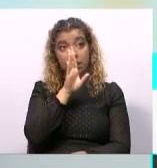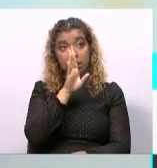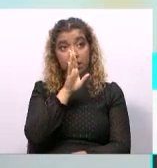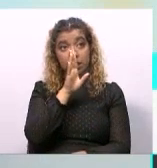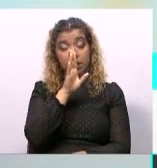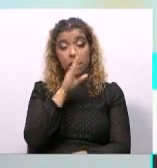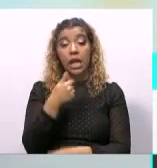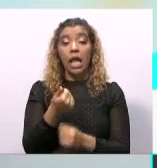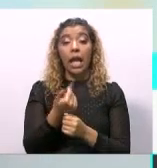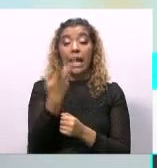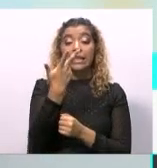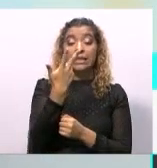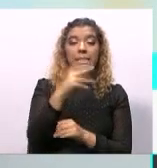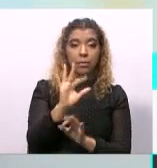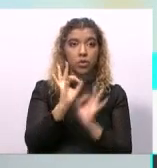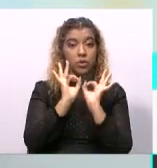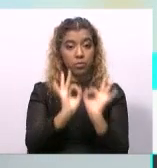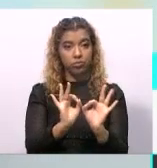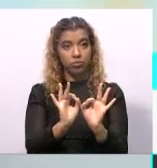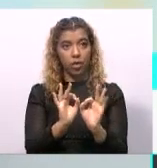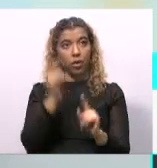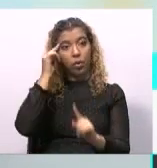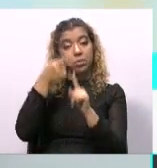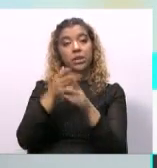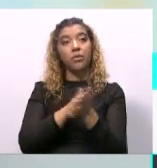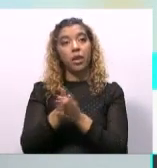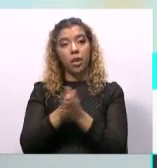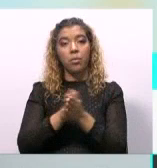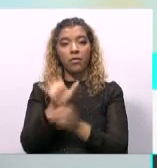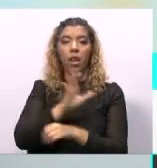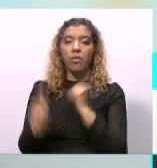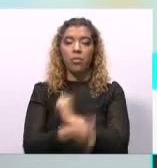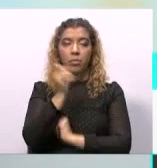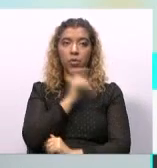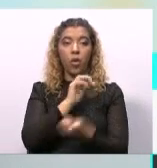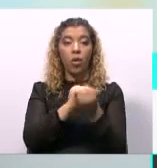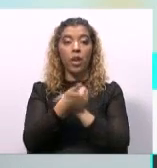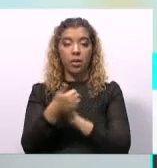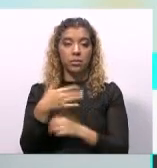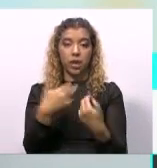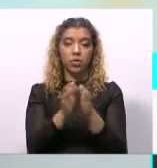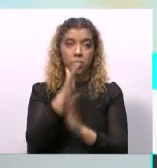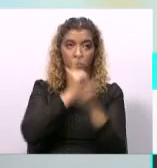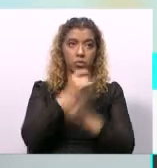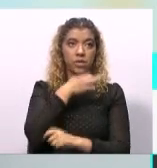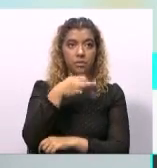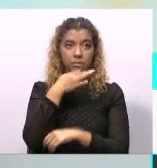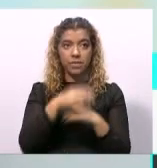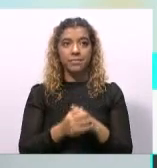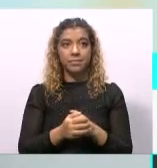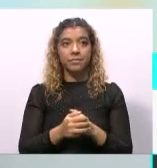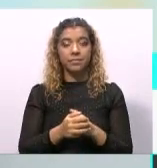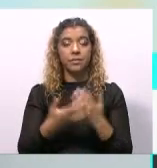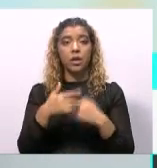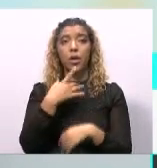são puros. É importante que eles estejam puros para podermos depois utilizar da melhor forma possível e adaptar a cada elemento da família. Muito bem.